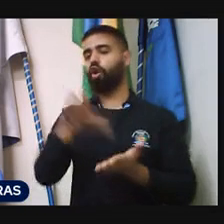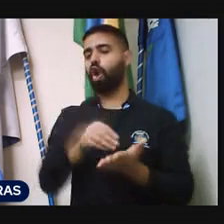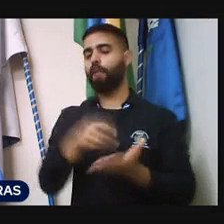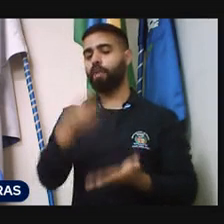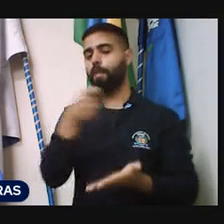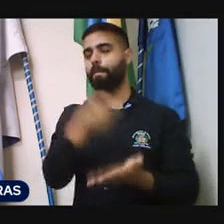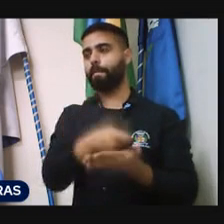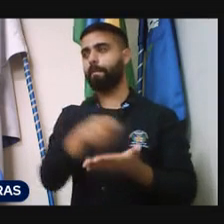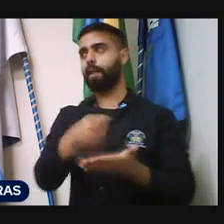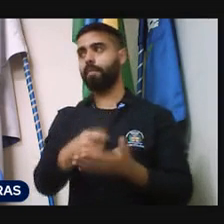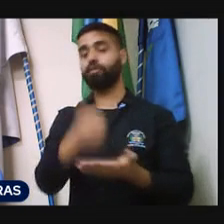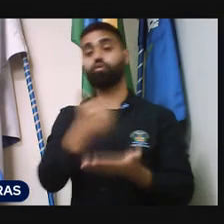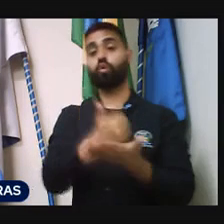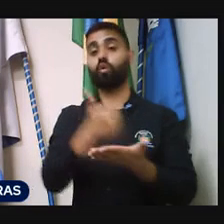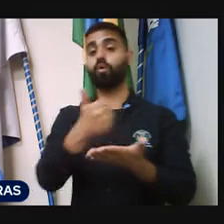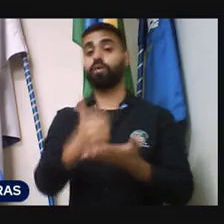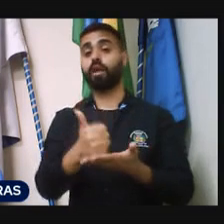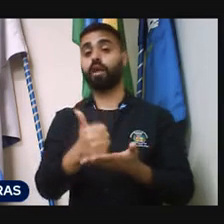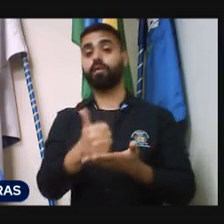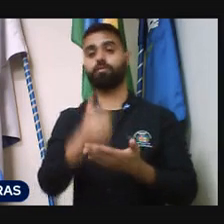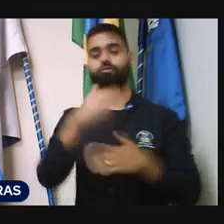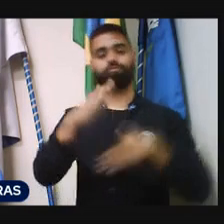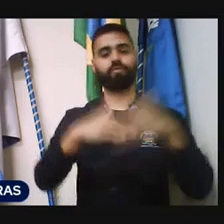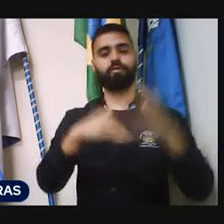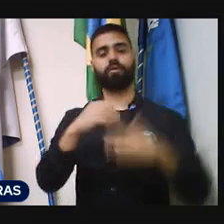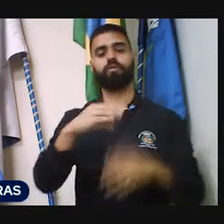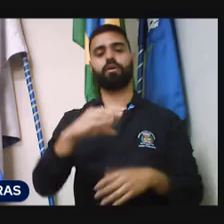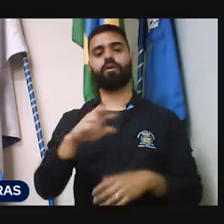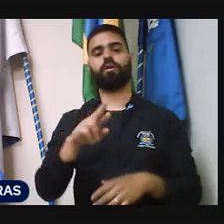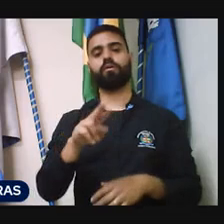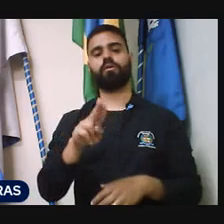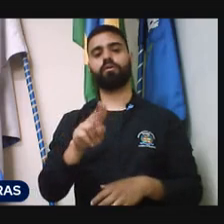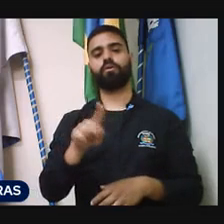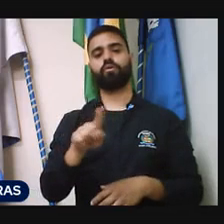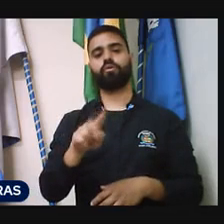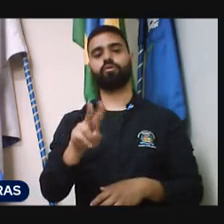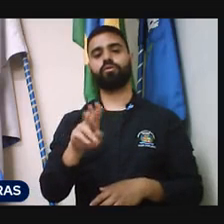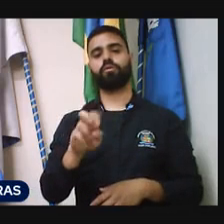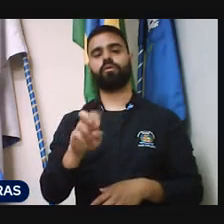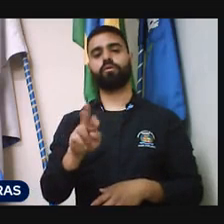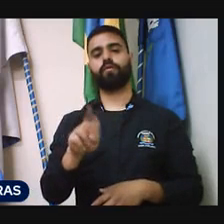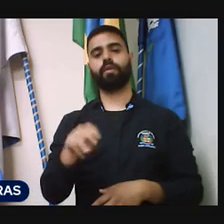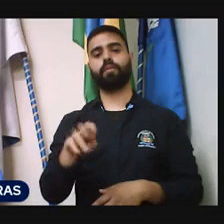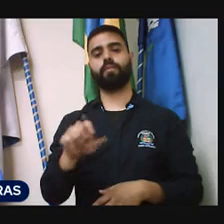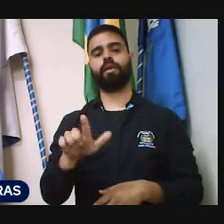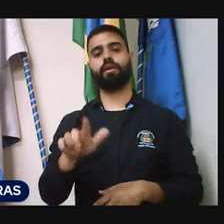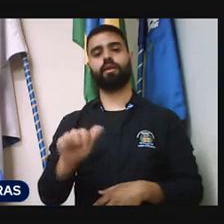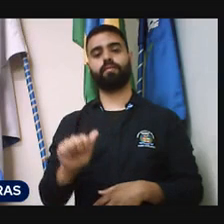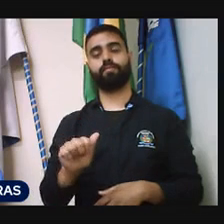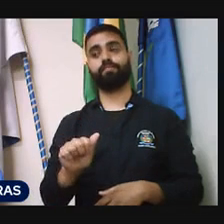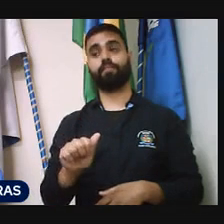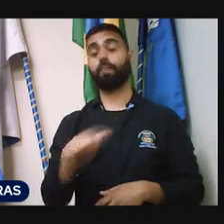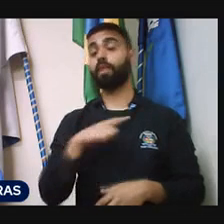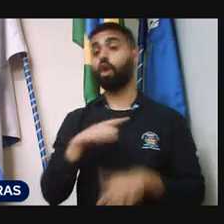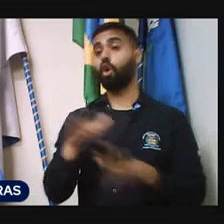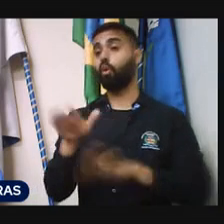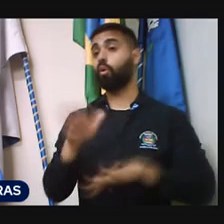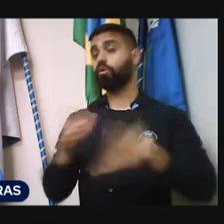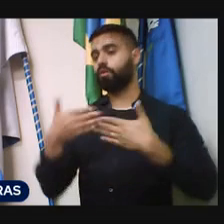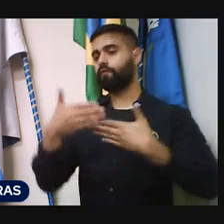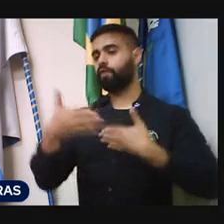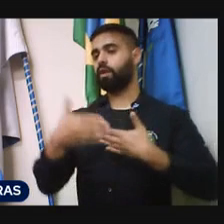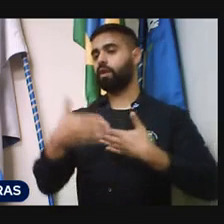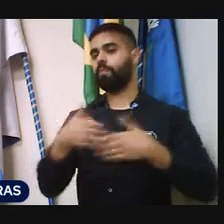de funcionários contratados pela Cruz Vermelha a serviço da Prefeitura Municipal de Valença a cinco apuração de controle externo